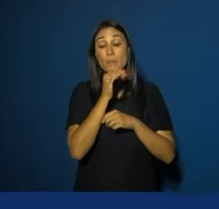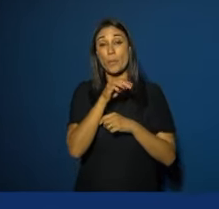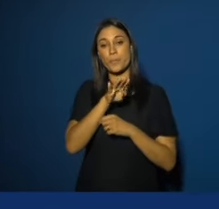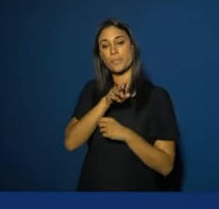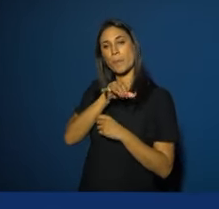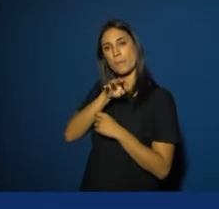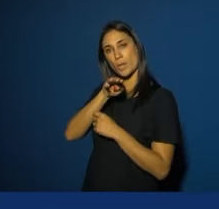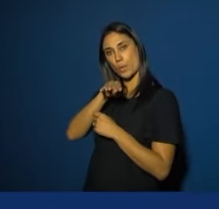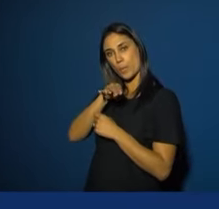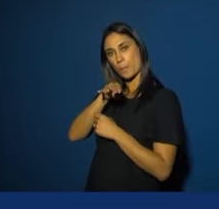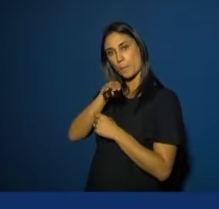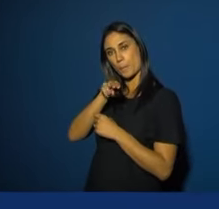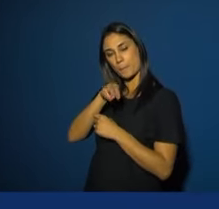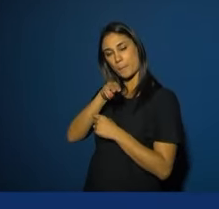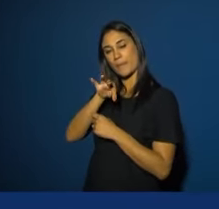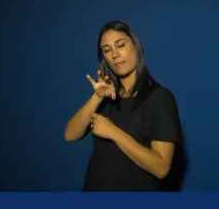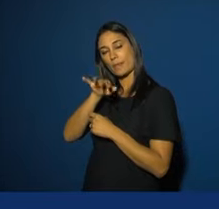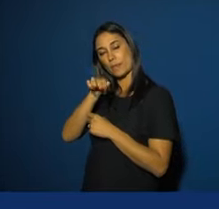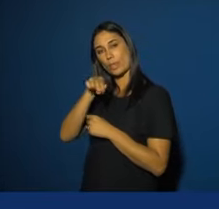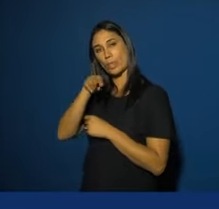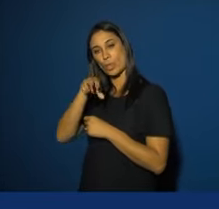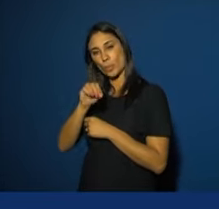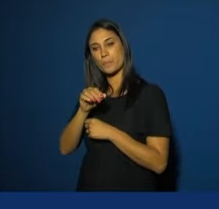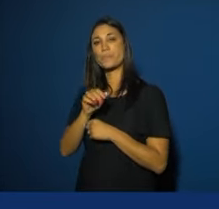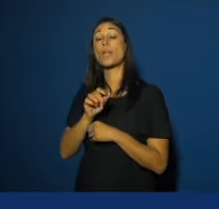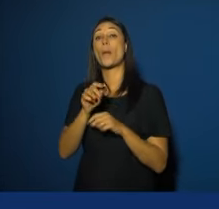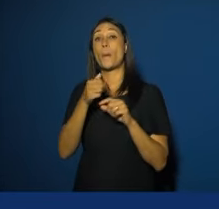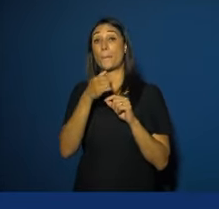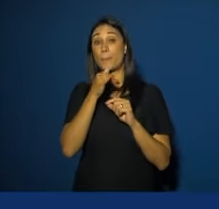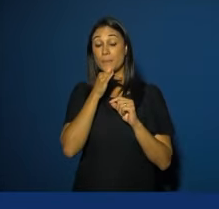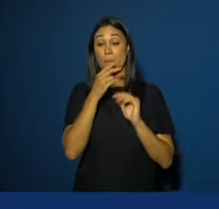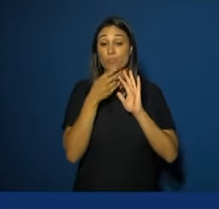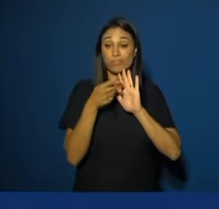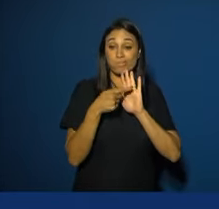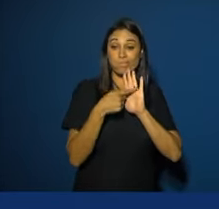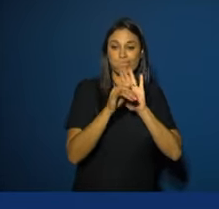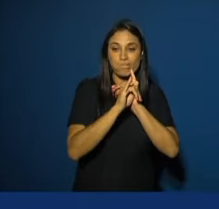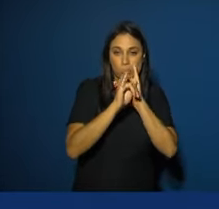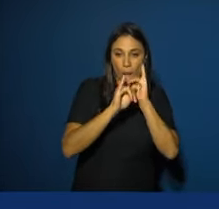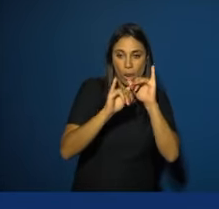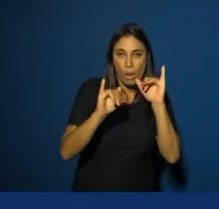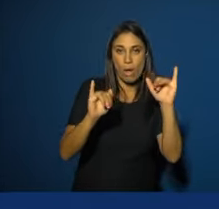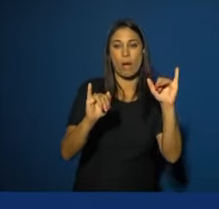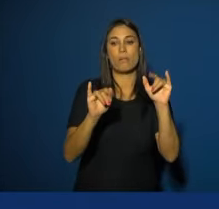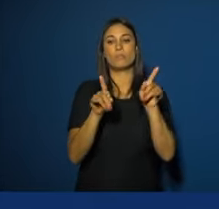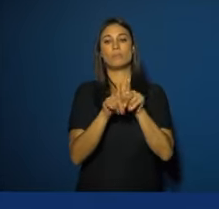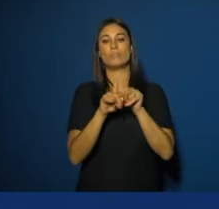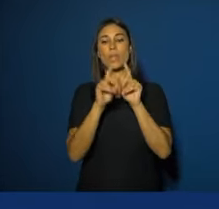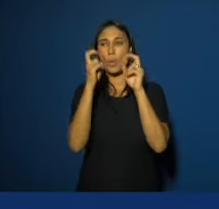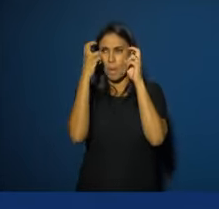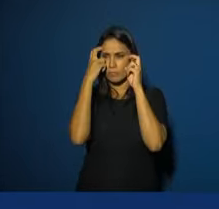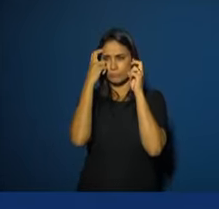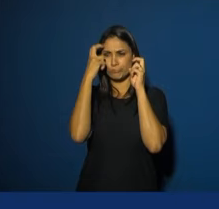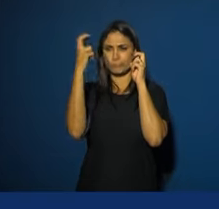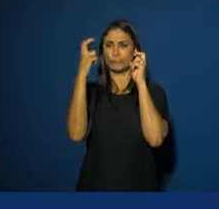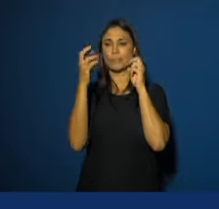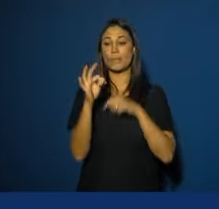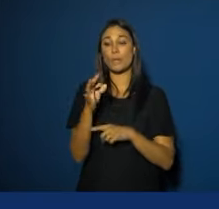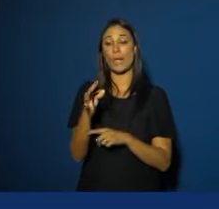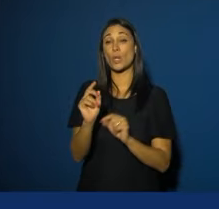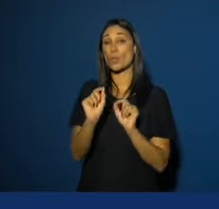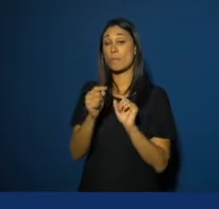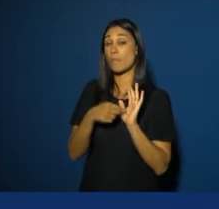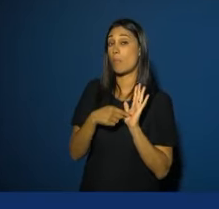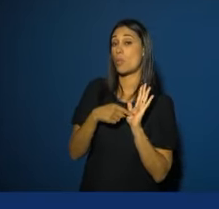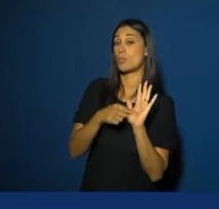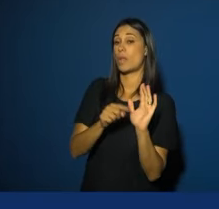biometano, tá? Que a gente falou que temos o interesse, estamos desenvolvendo o projeto, estamos fazendo uma expertise toda técnica para